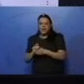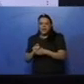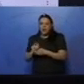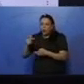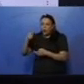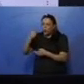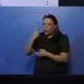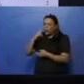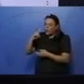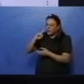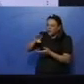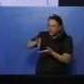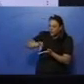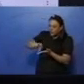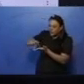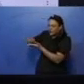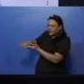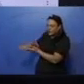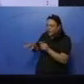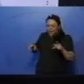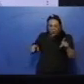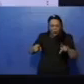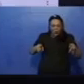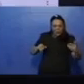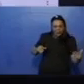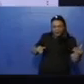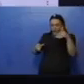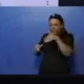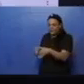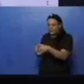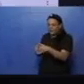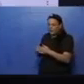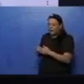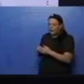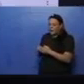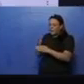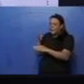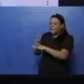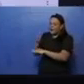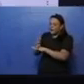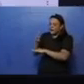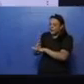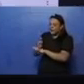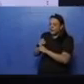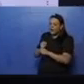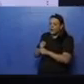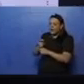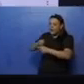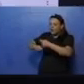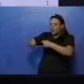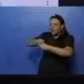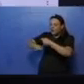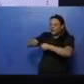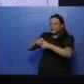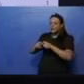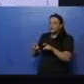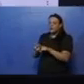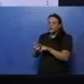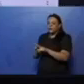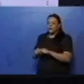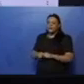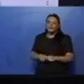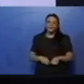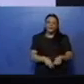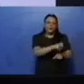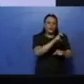Estados Unidos, tanto na participação quanto na parte financeira. Aí no parágrafo 5